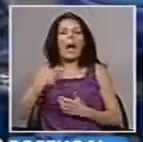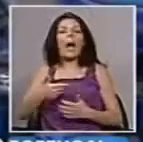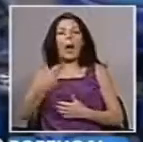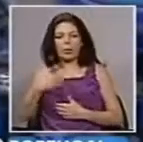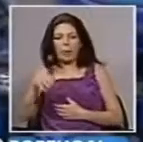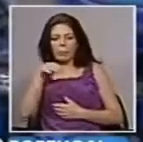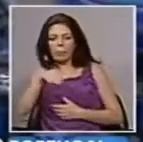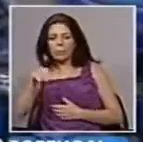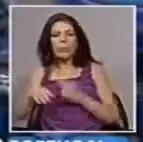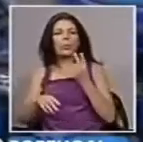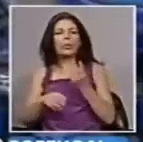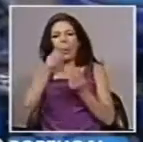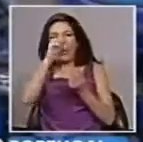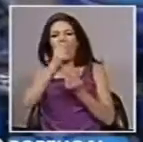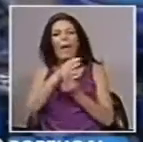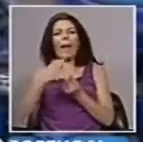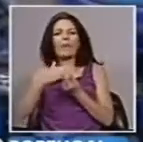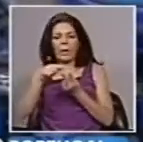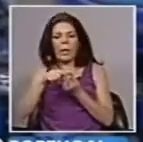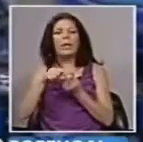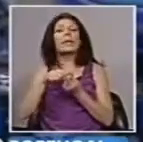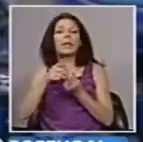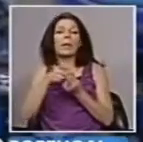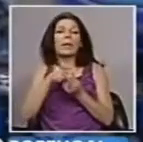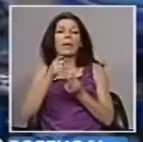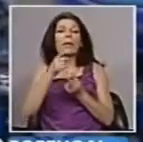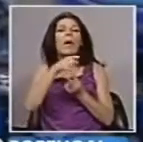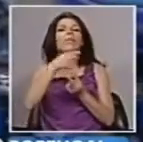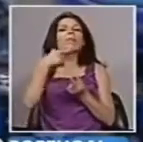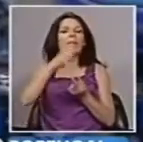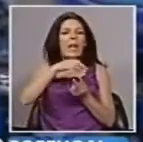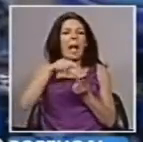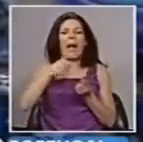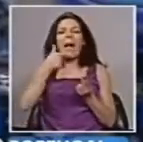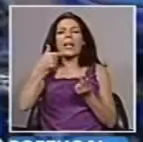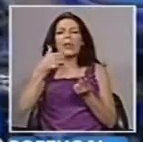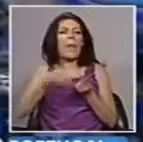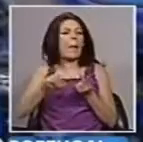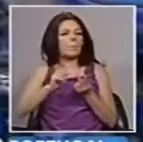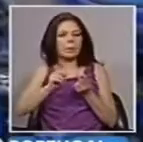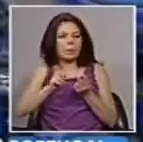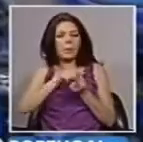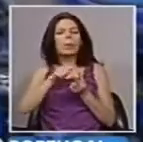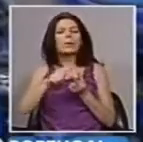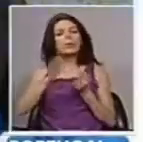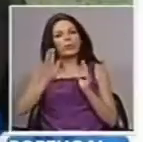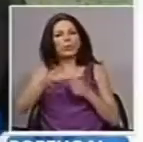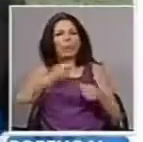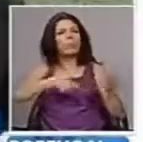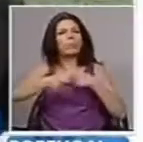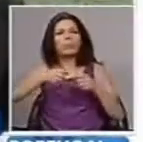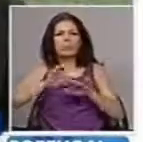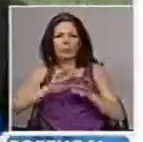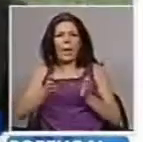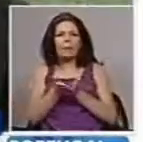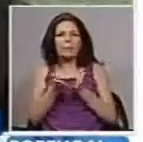a cultivar duas ervas novas que substituem o sal e o açúcar e que, Maria Cerqueira, são comercializadas em